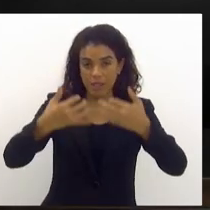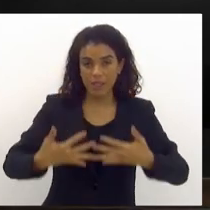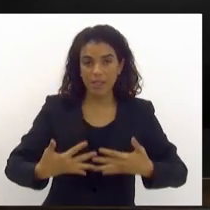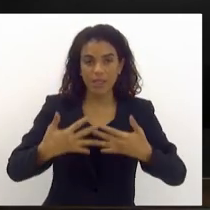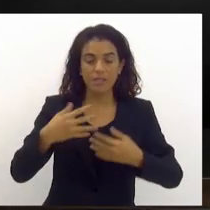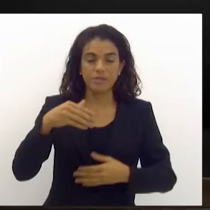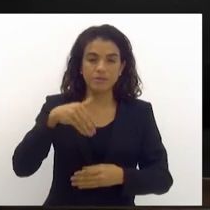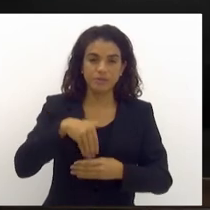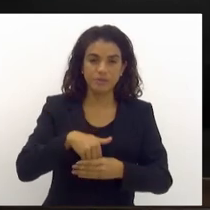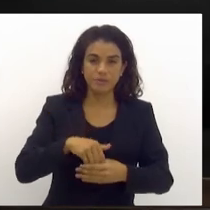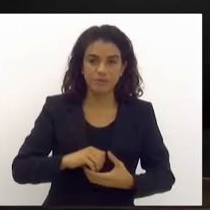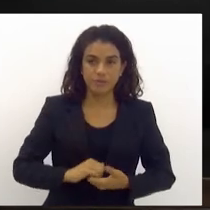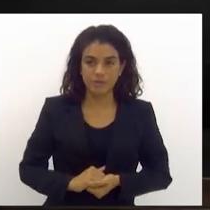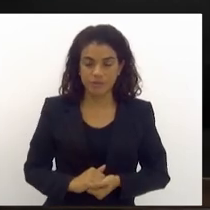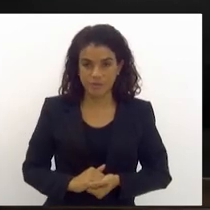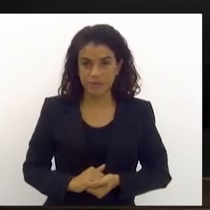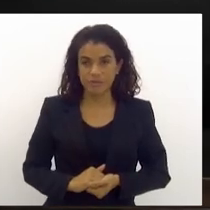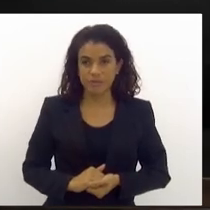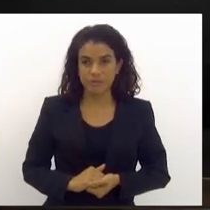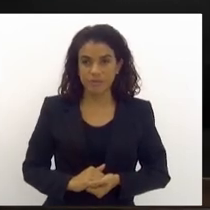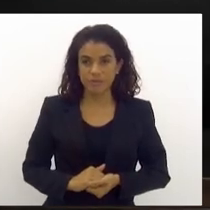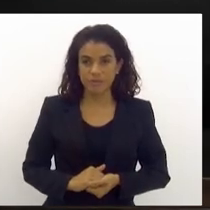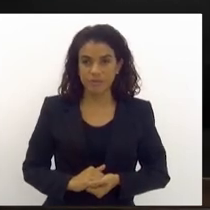Declaração de voto. Na verdade...